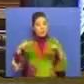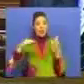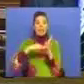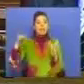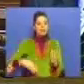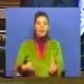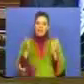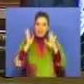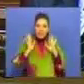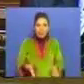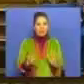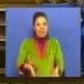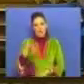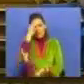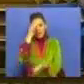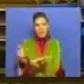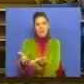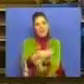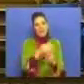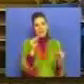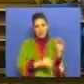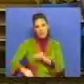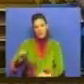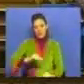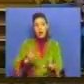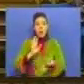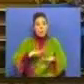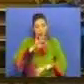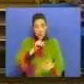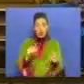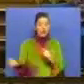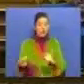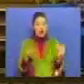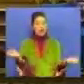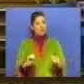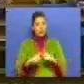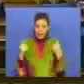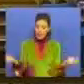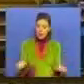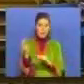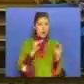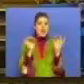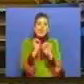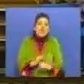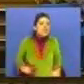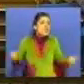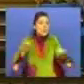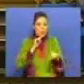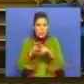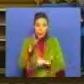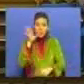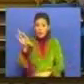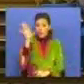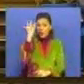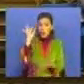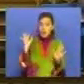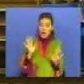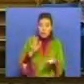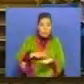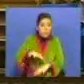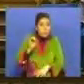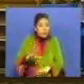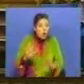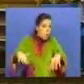tratado deve ser referendado. E por isso mesmo é que não foi discutido na campanha eleitoral. Nenhum deputado foi eleito na base